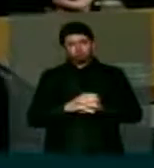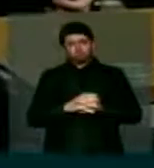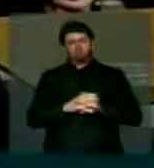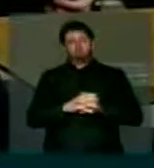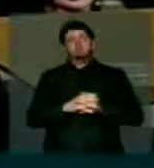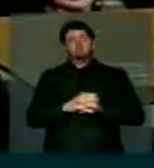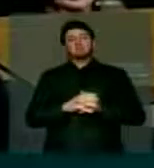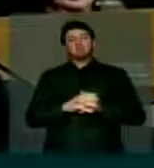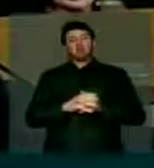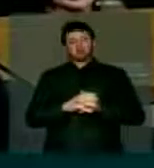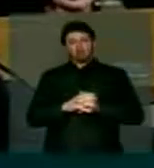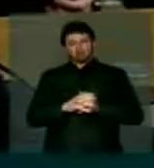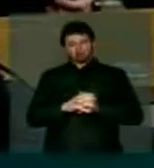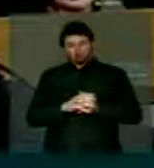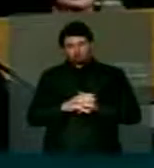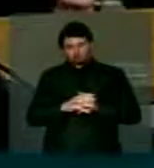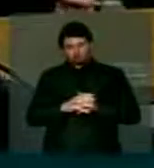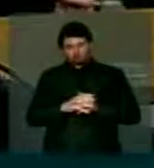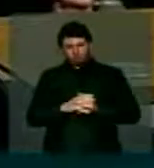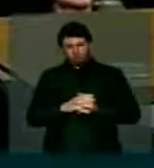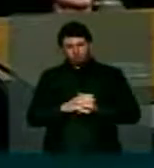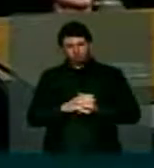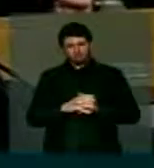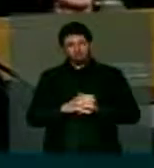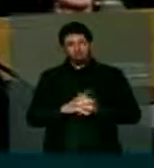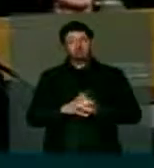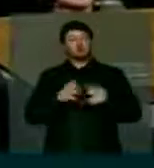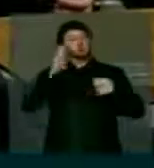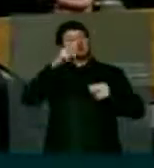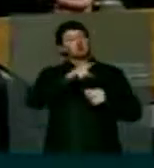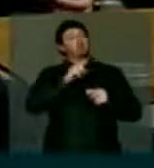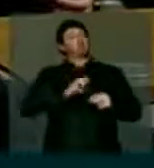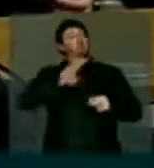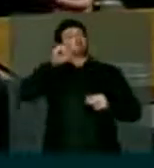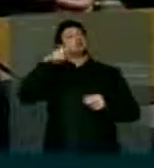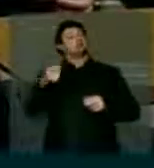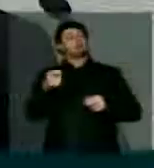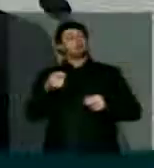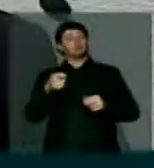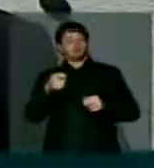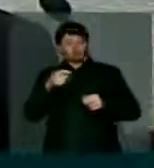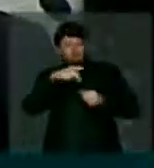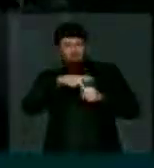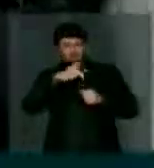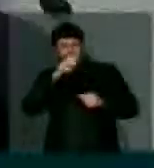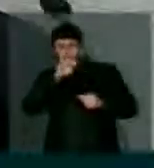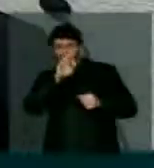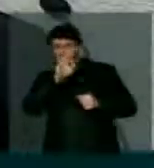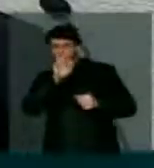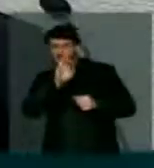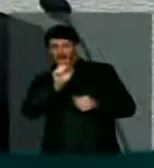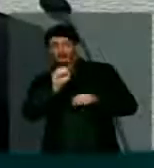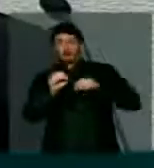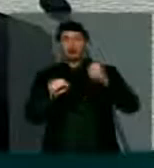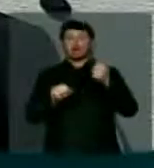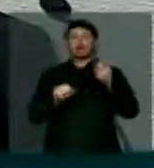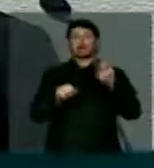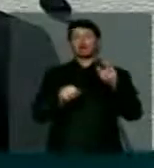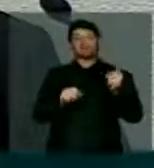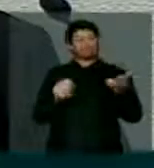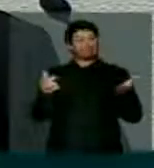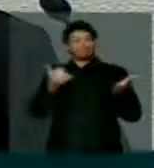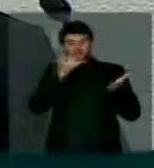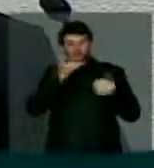Escandalosamente óbvias essas cláusulas. E afinal, o senhor estava representando quem? A Petrobras ou a Astra? Eu acho que o ilustre